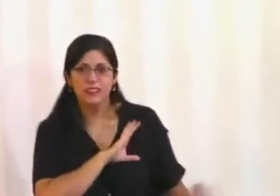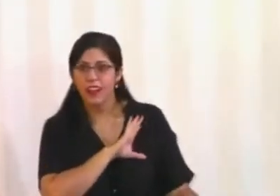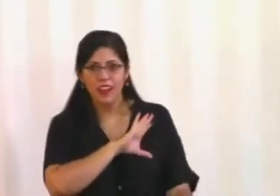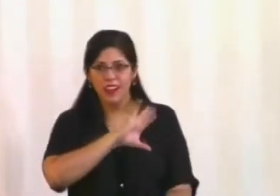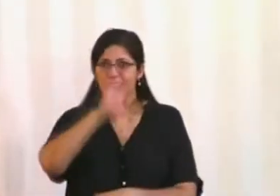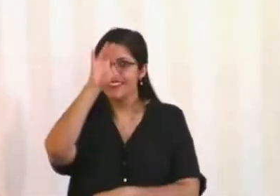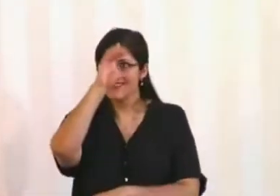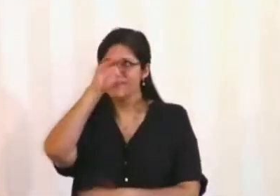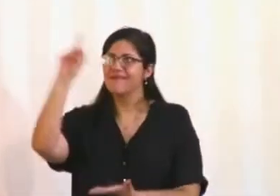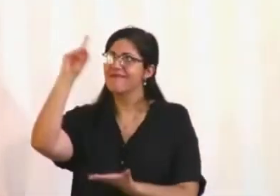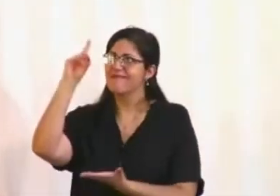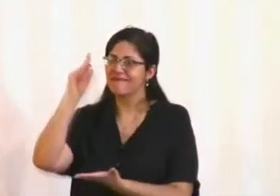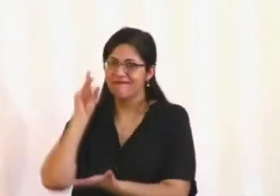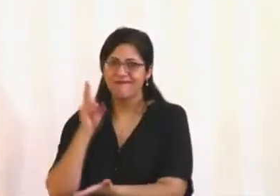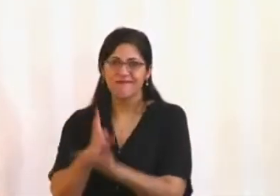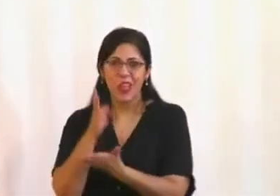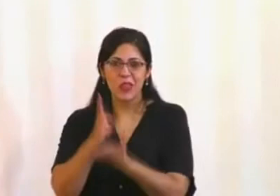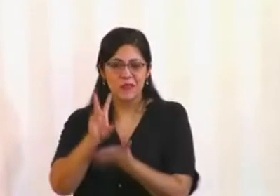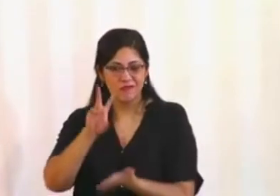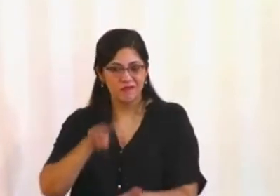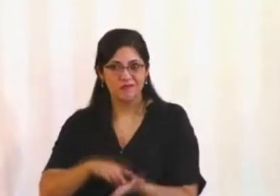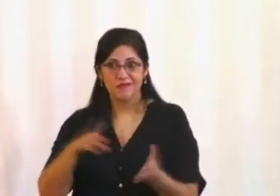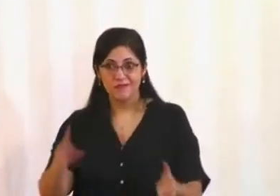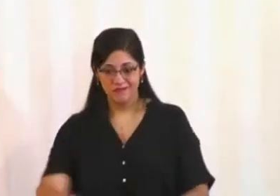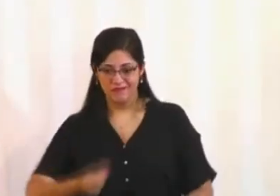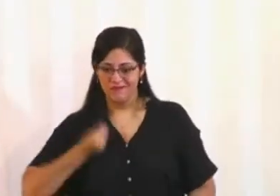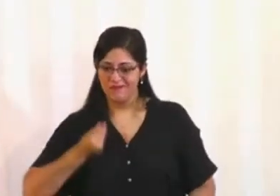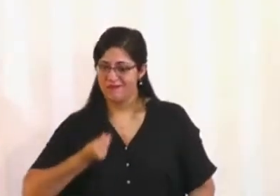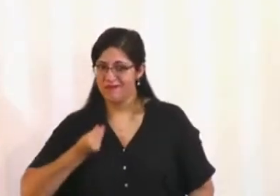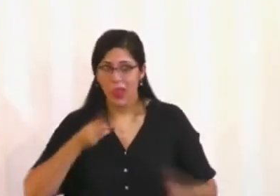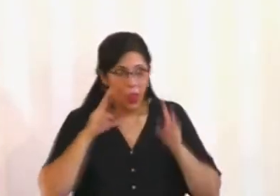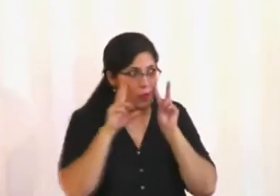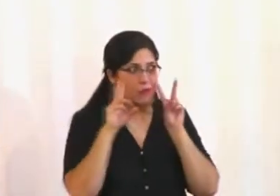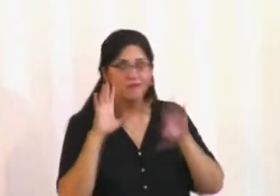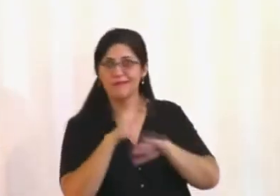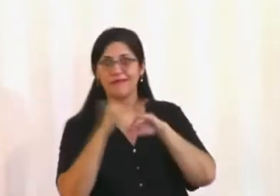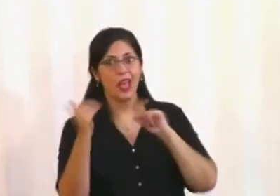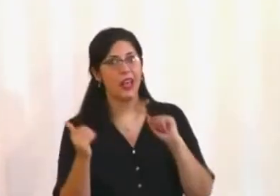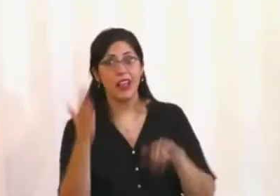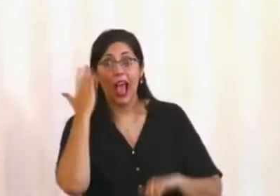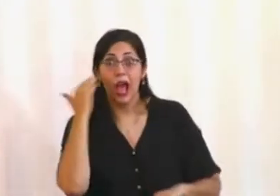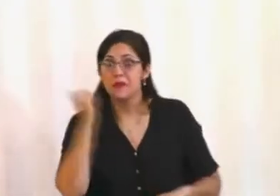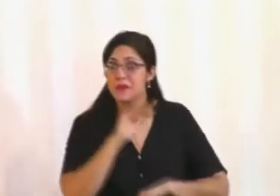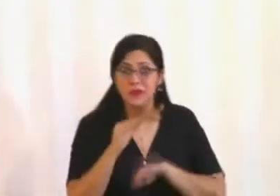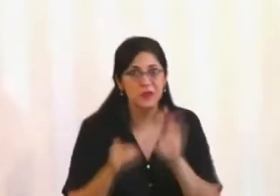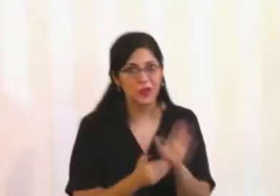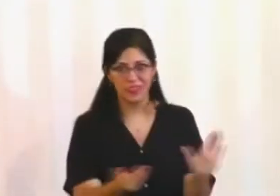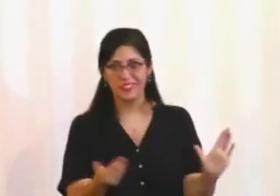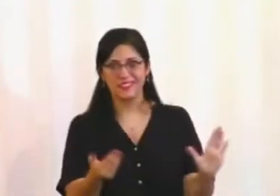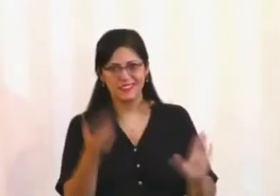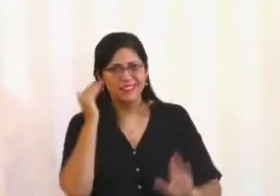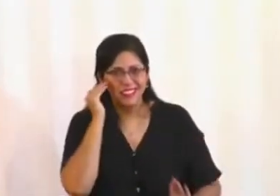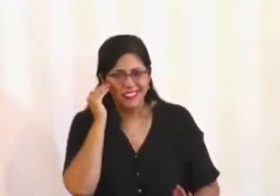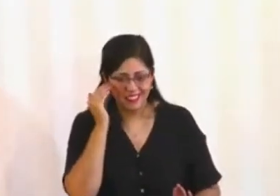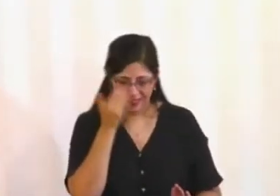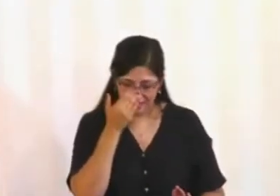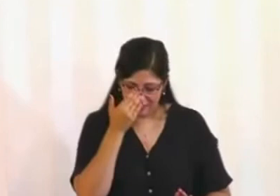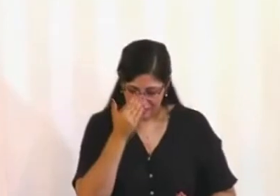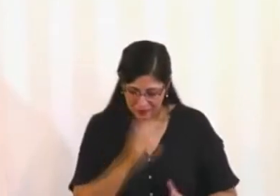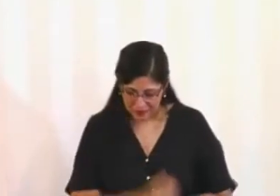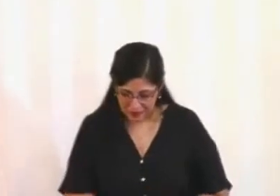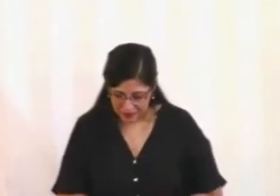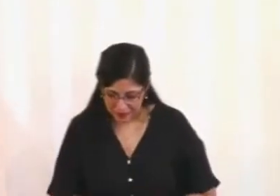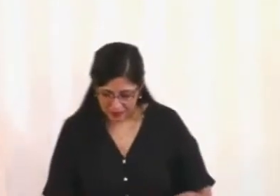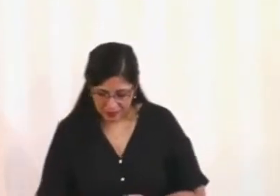outro lado do planeta e não pode ouvir a sua oração. O nosso Deus é onisciente, onipresente, onipotente. Portanto, essa experiência que